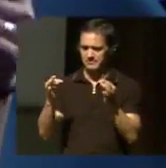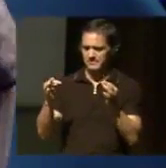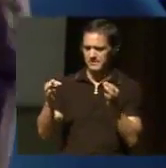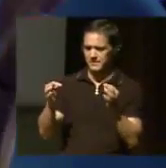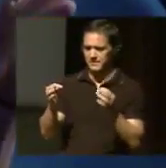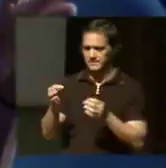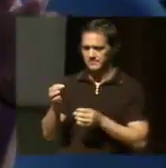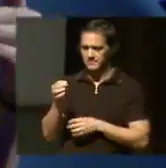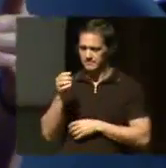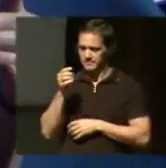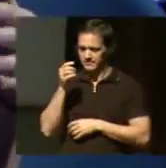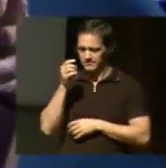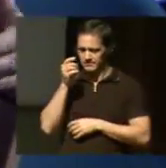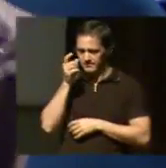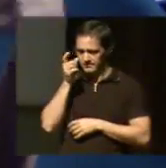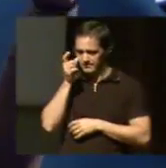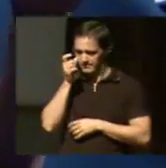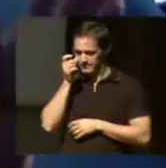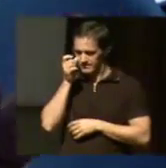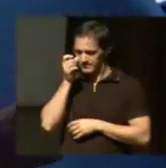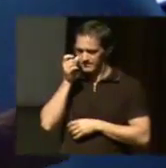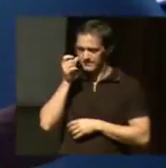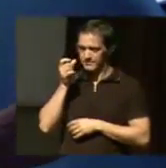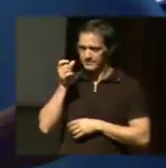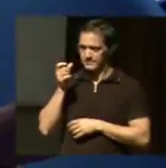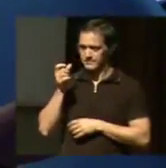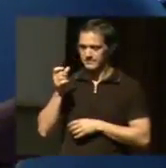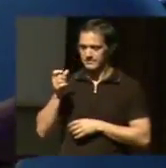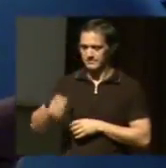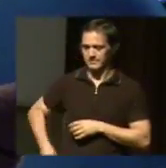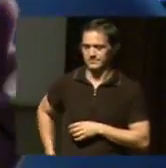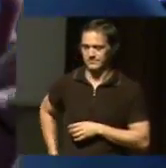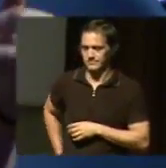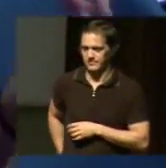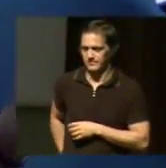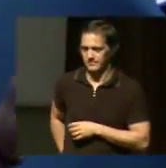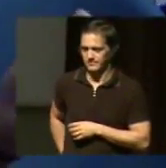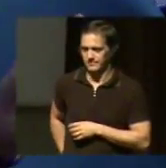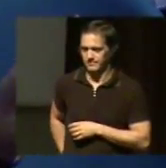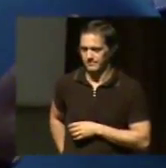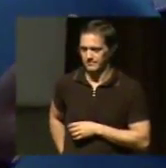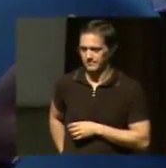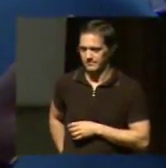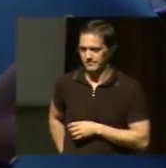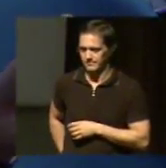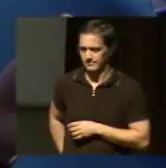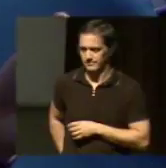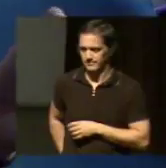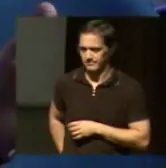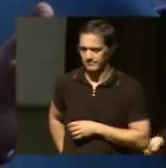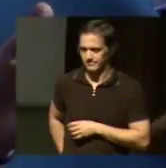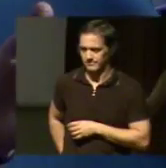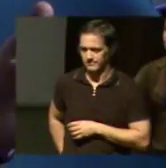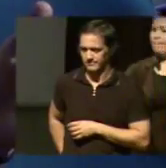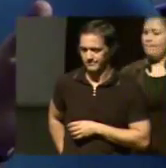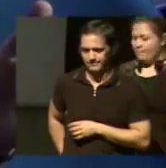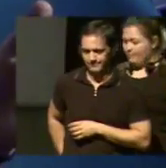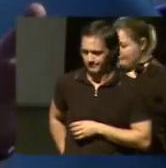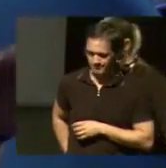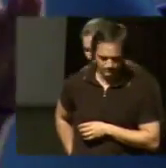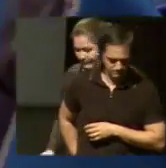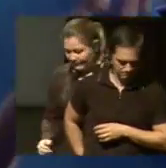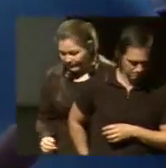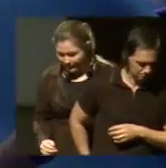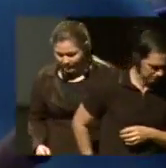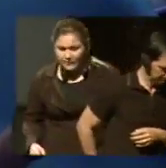dato que mostrava que não, que por exemplo consultava mais ao Google para saber problemas da vida cotidiana e que